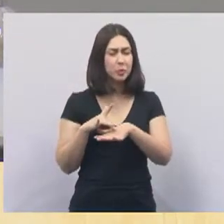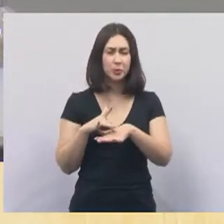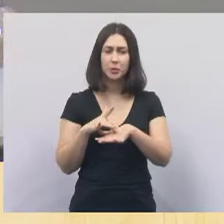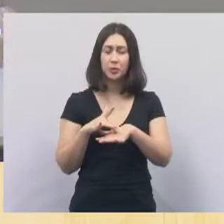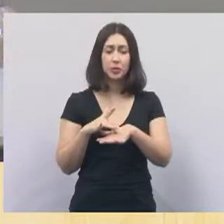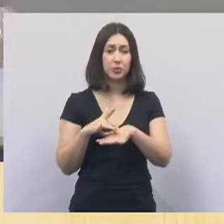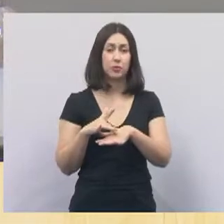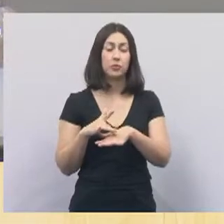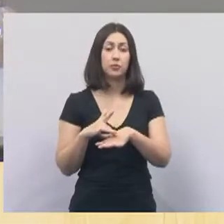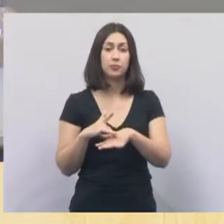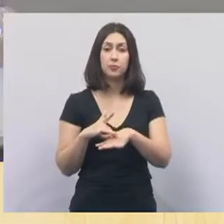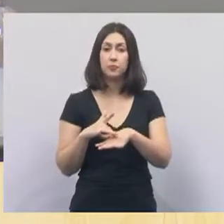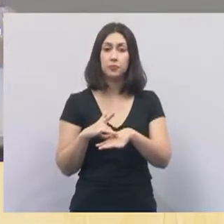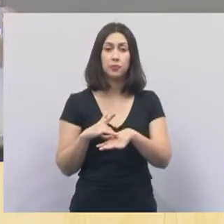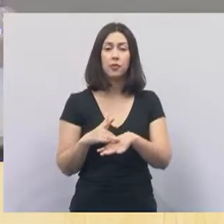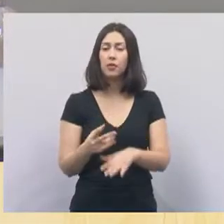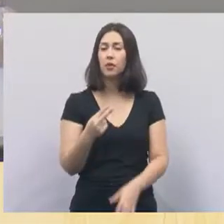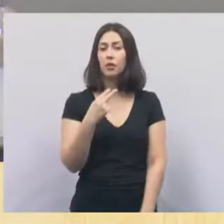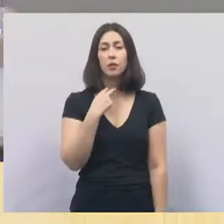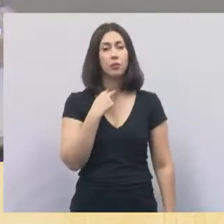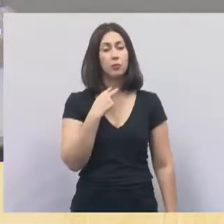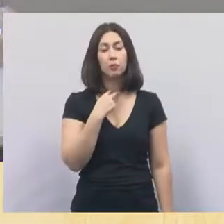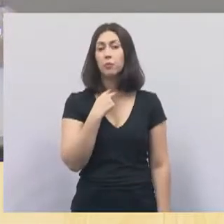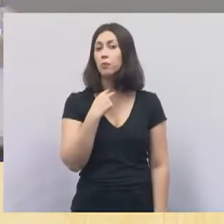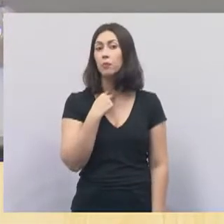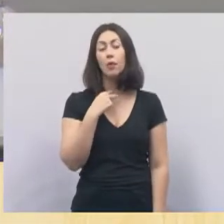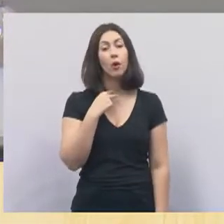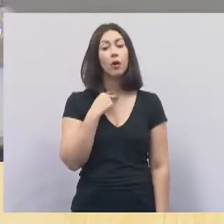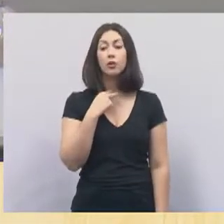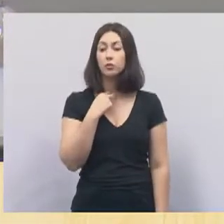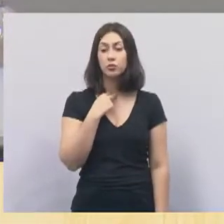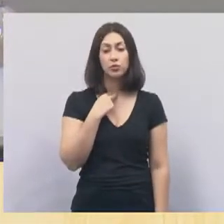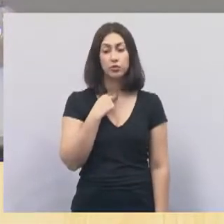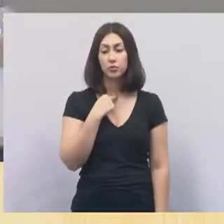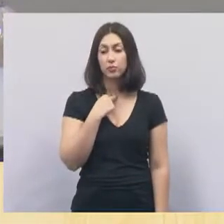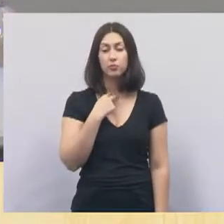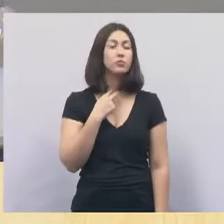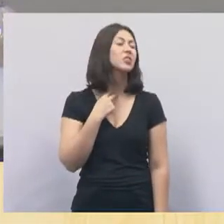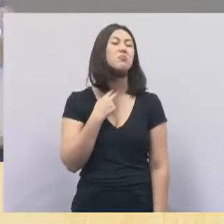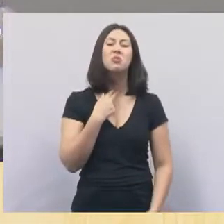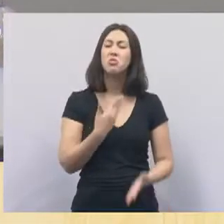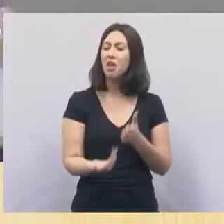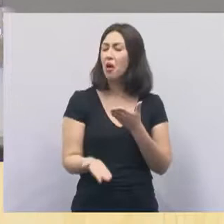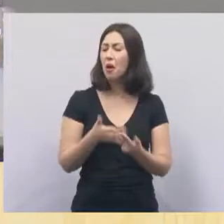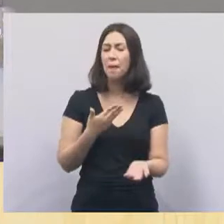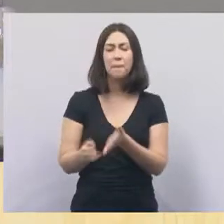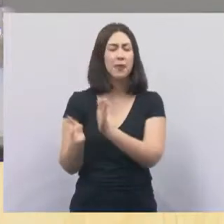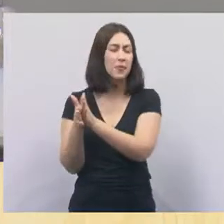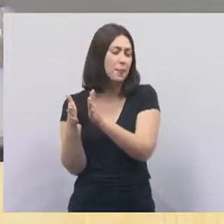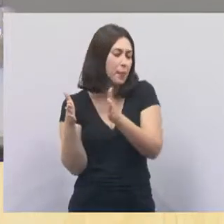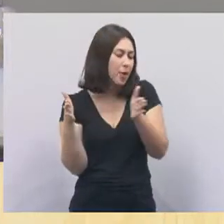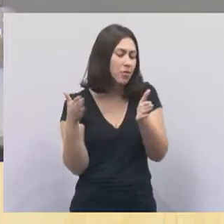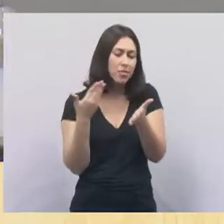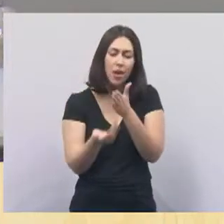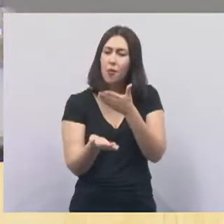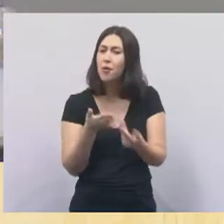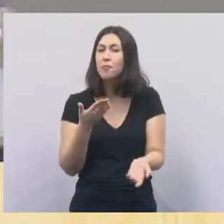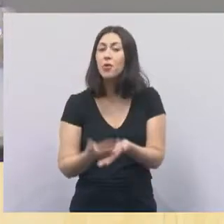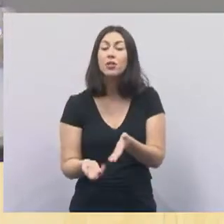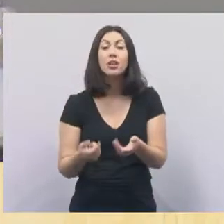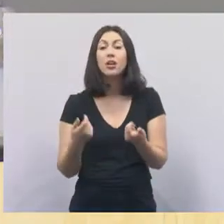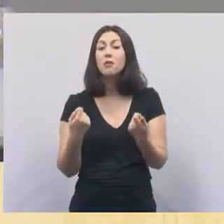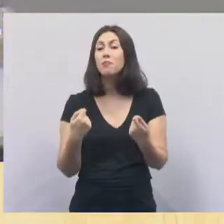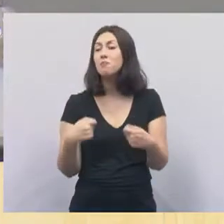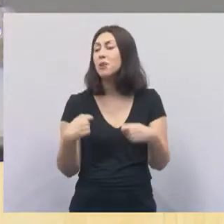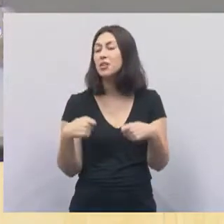um absurdo isso não deveria existir a qualquer tempo não só no mês de conscientização